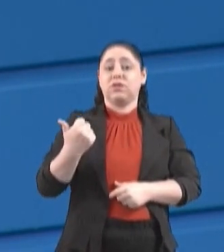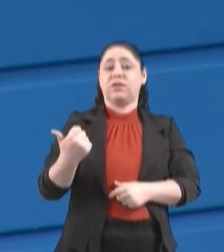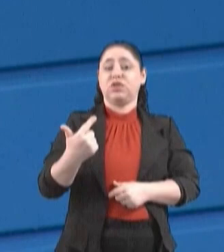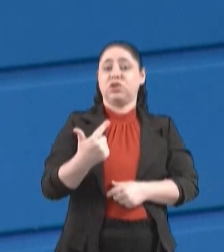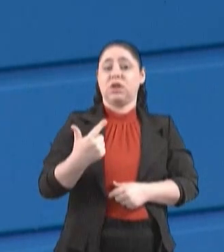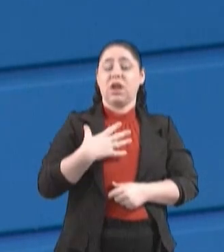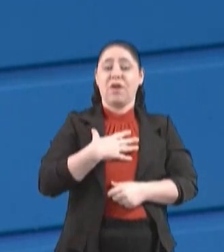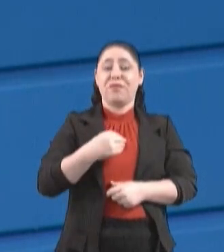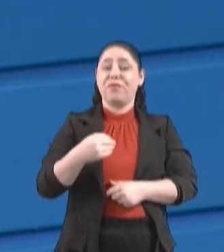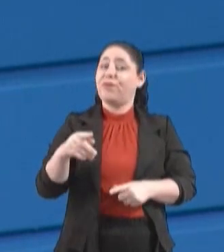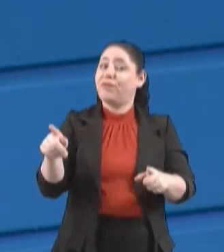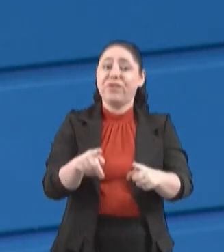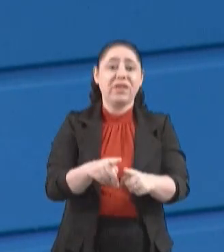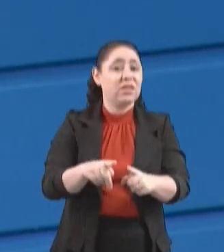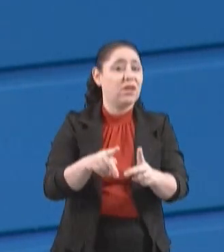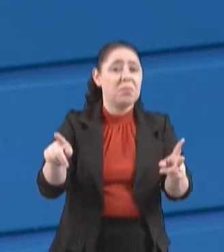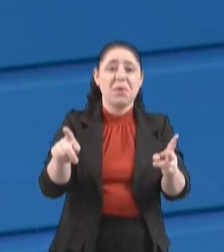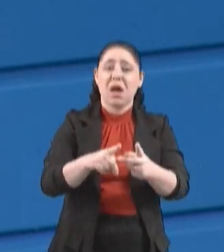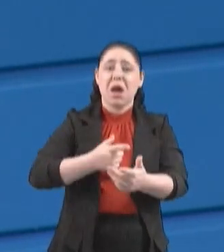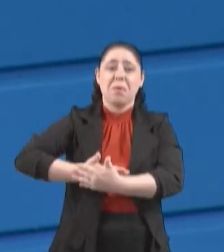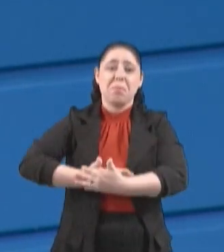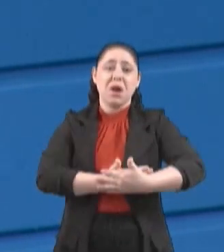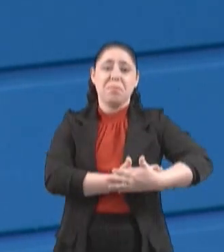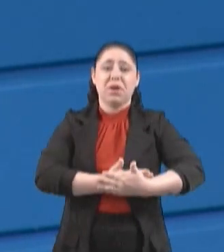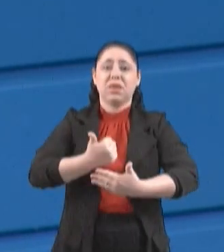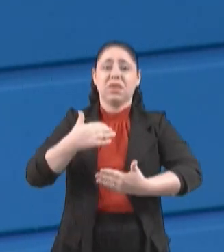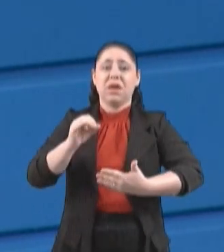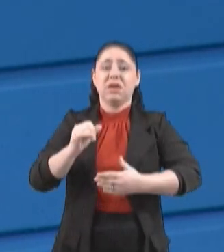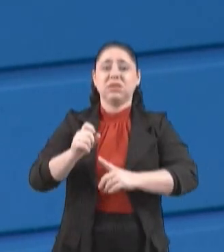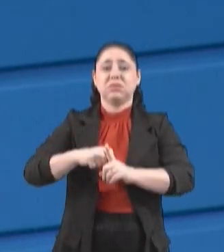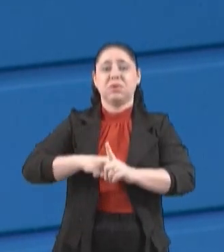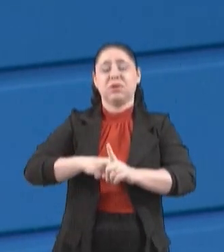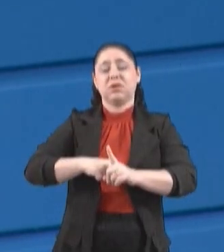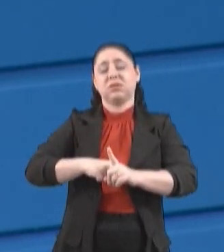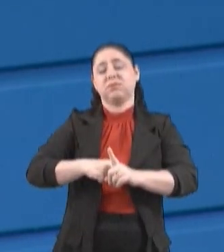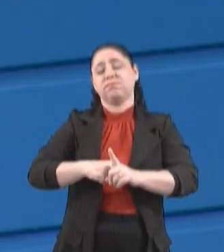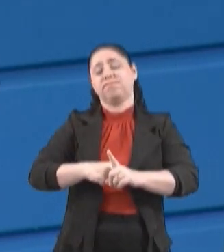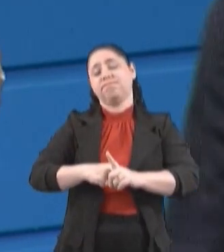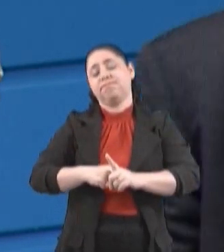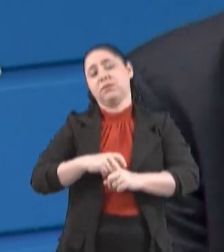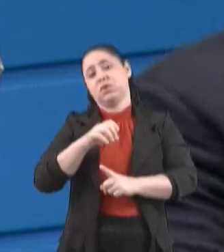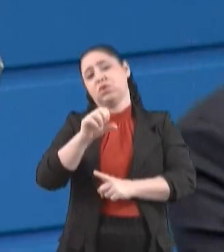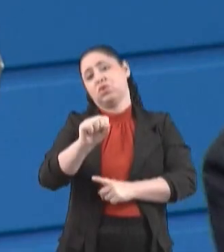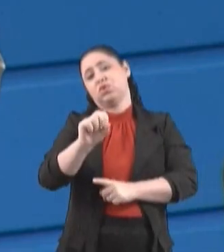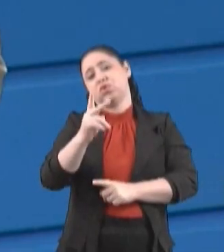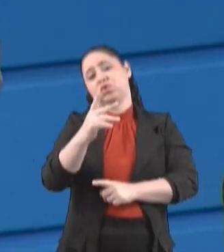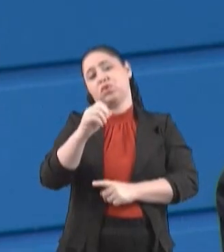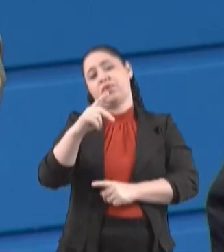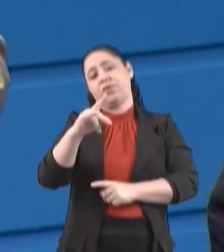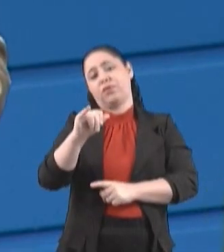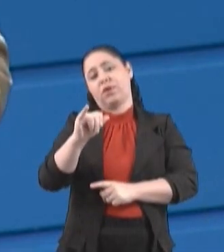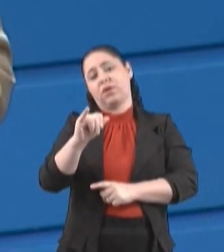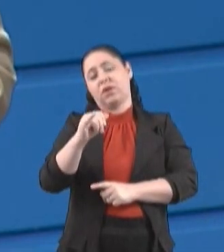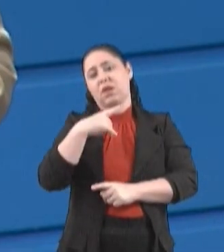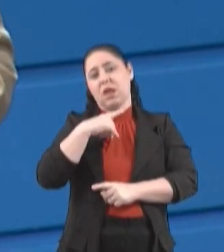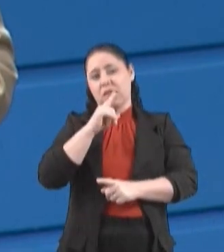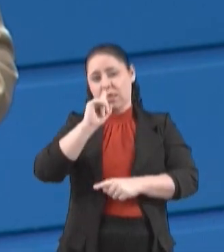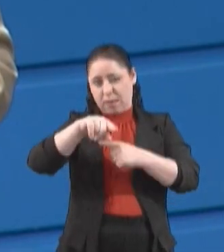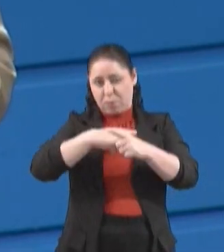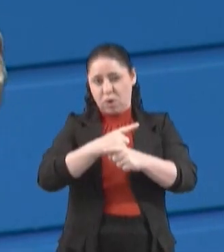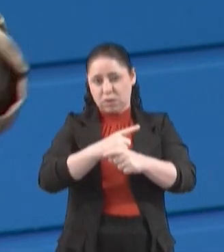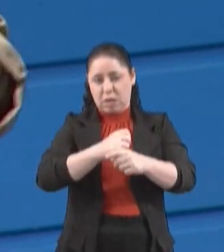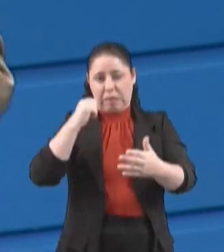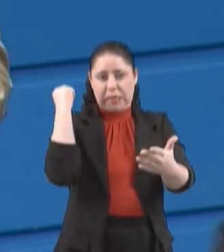e a filha do casal, de apenas 10 meses, a pequena Sofia. Posteriormente, ele ainda incendiou